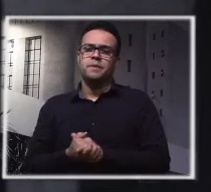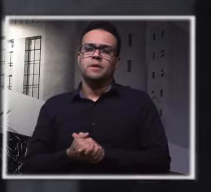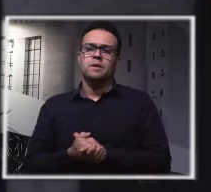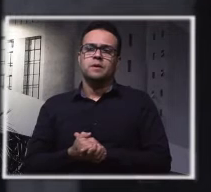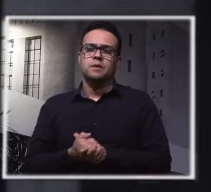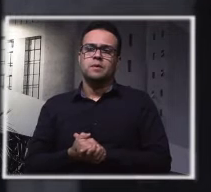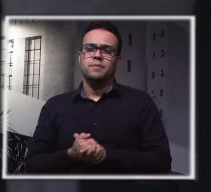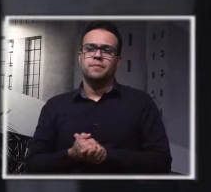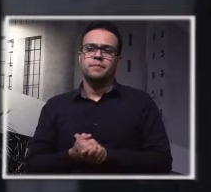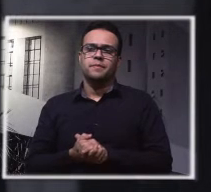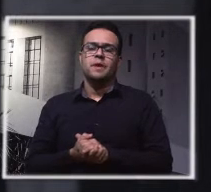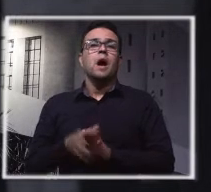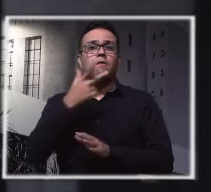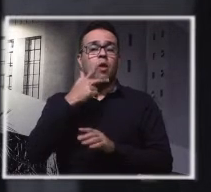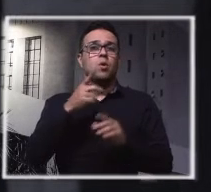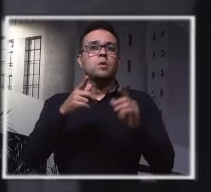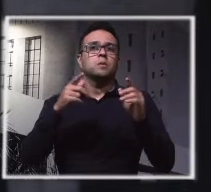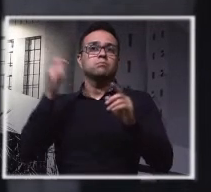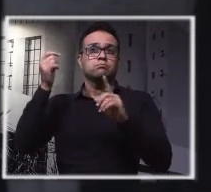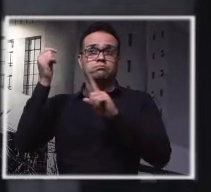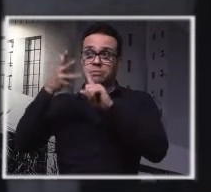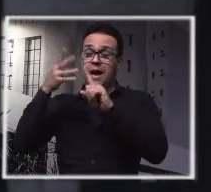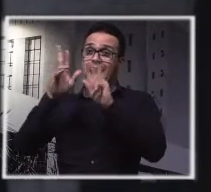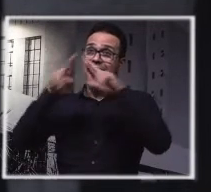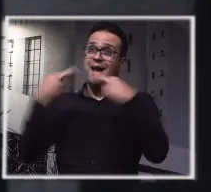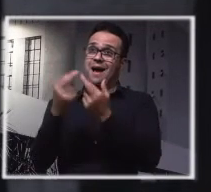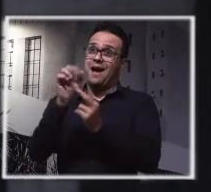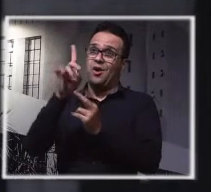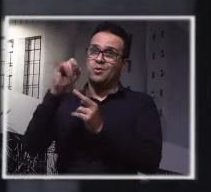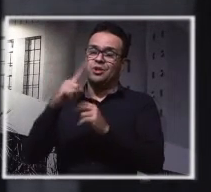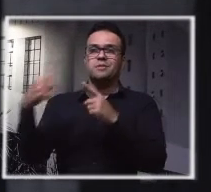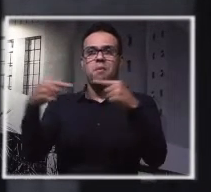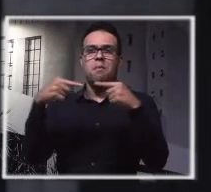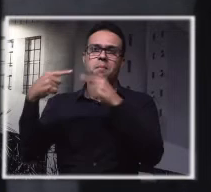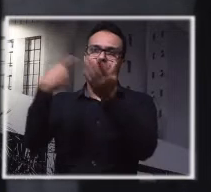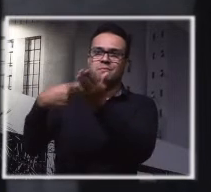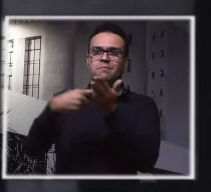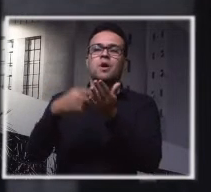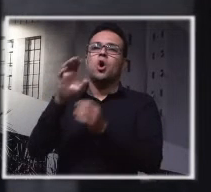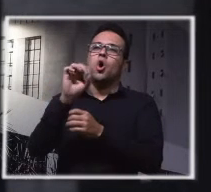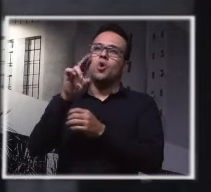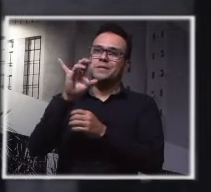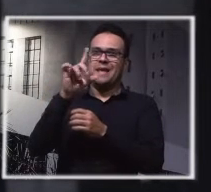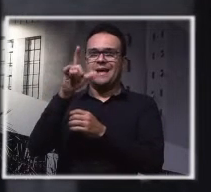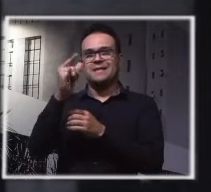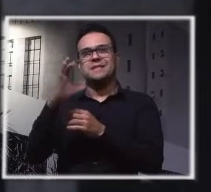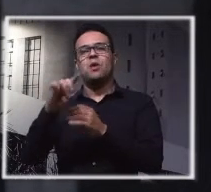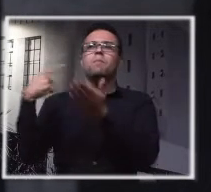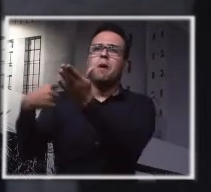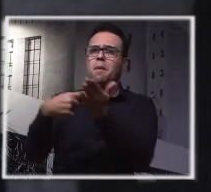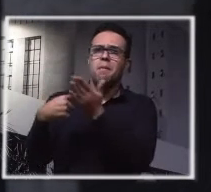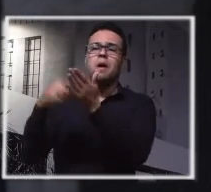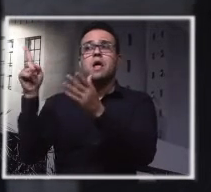contou. Ela contou que quando terminou a audiência de conciliação na vara de família, em que foram acertados os alimentos que